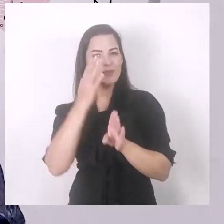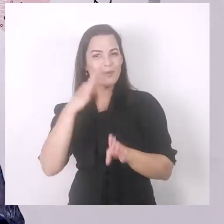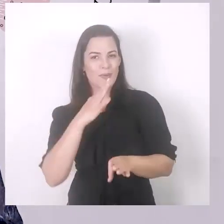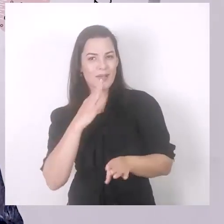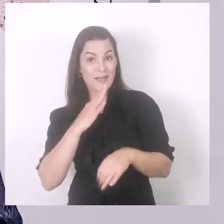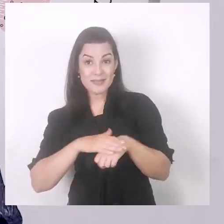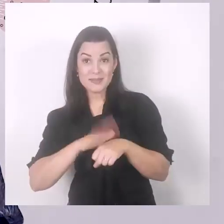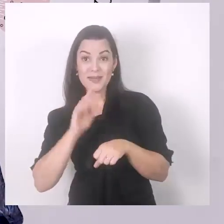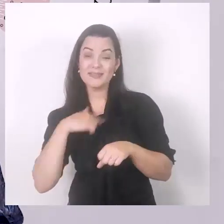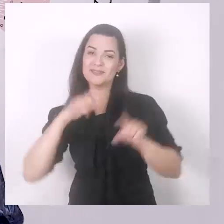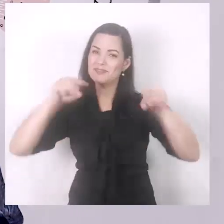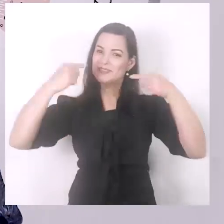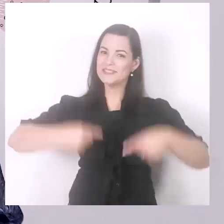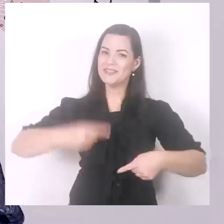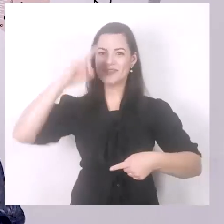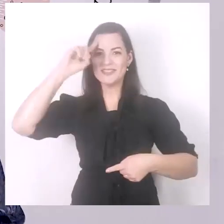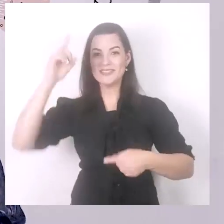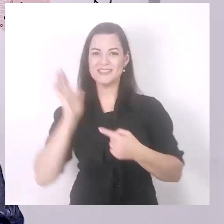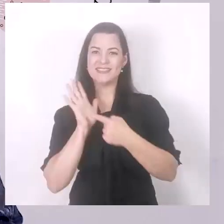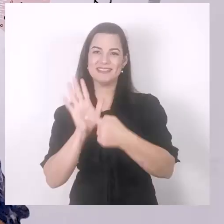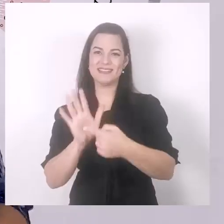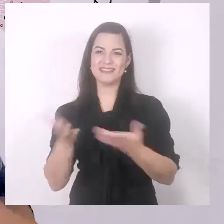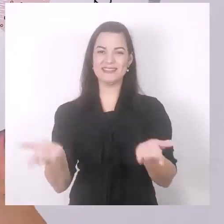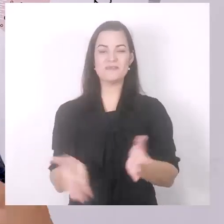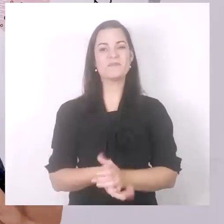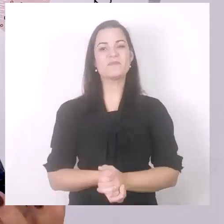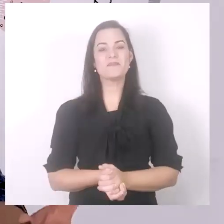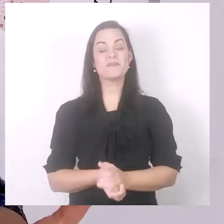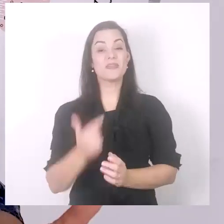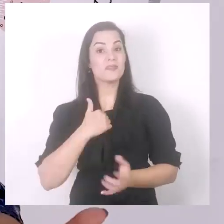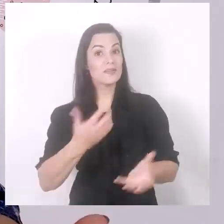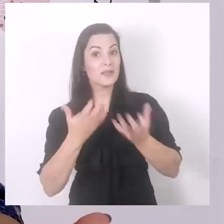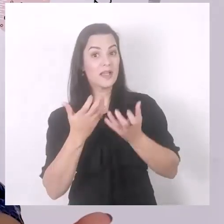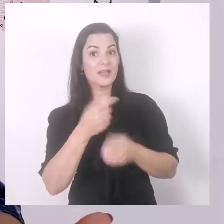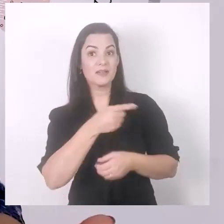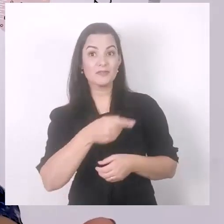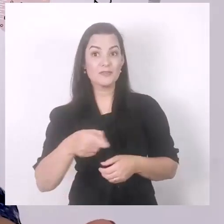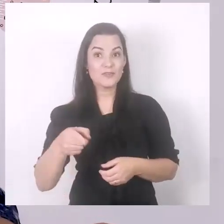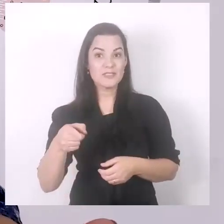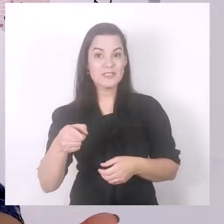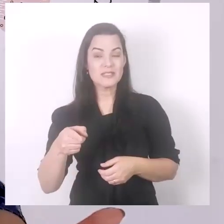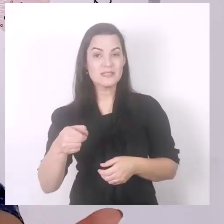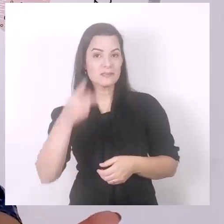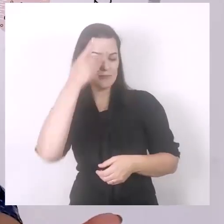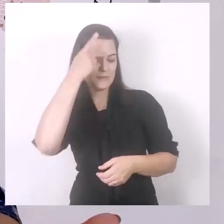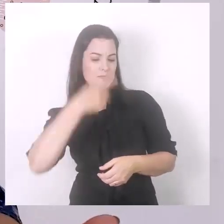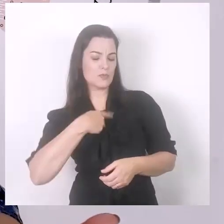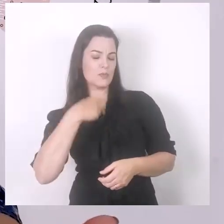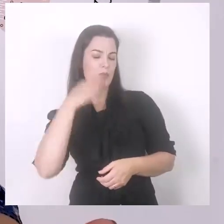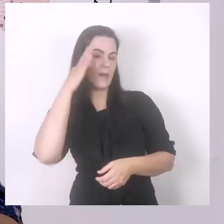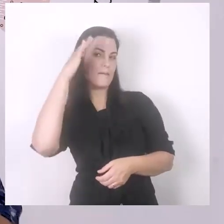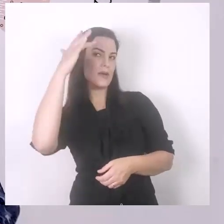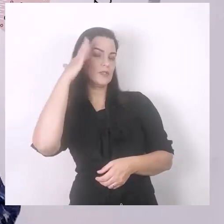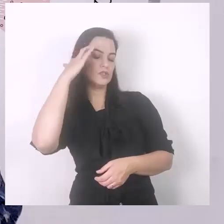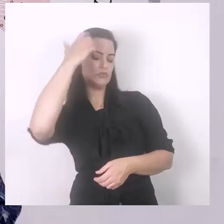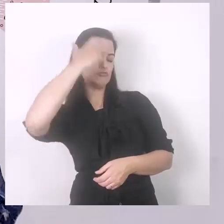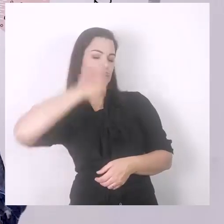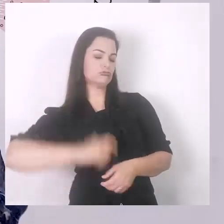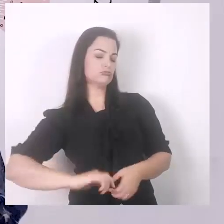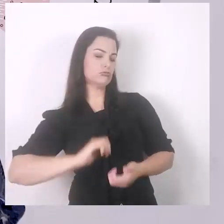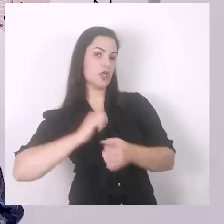meu desafio do dia para vocês. Eu quero que vocês se imaginem como engenheiros e